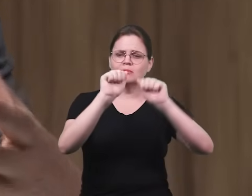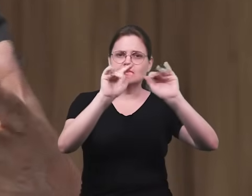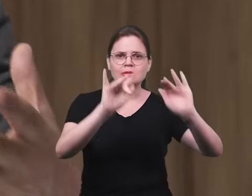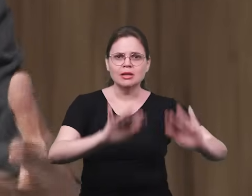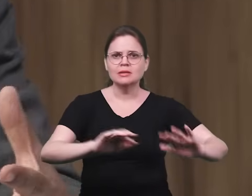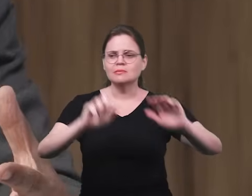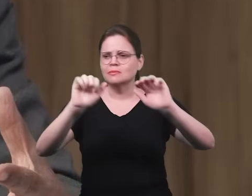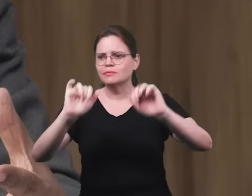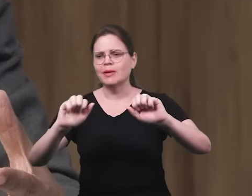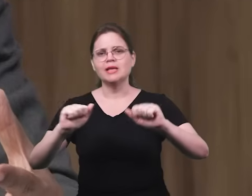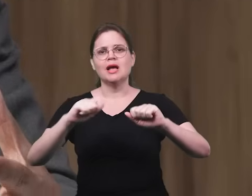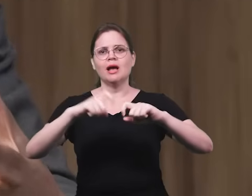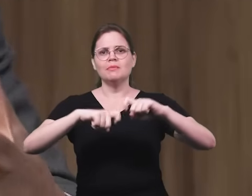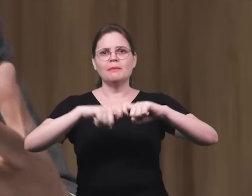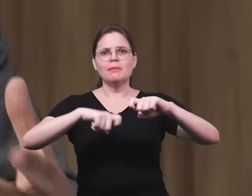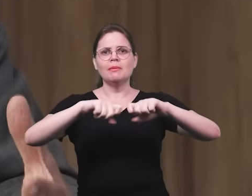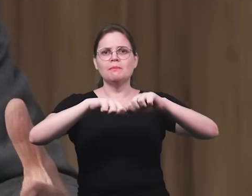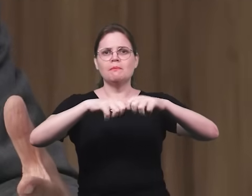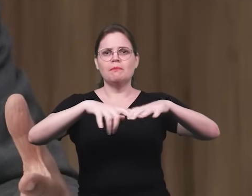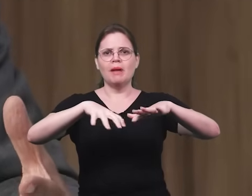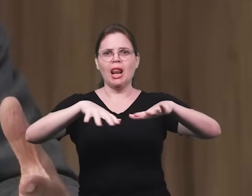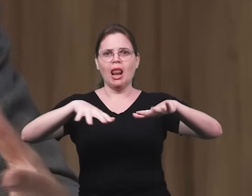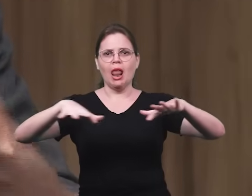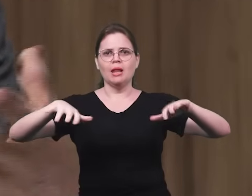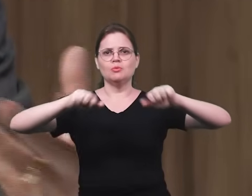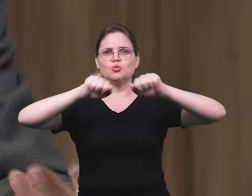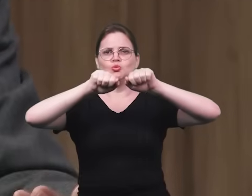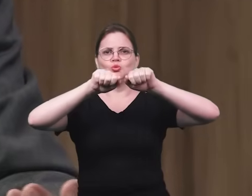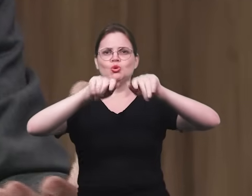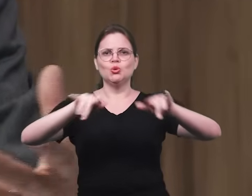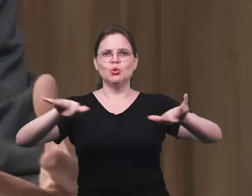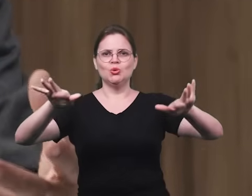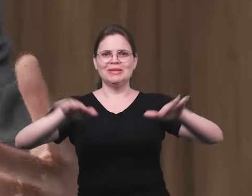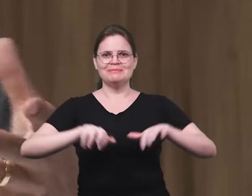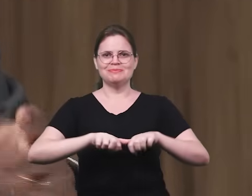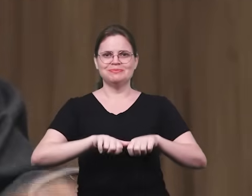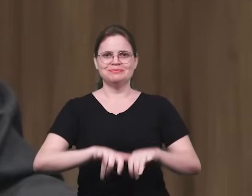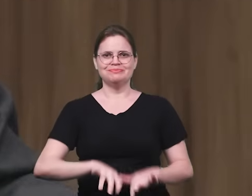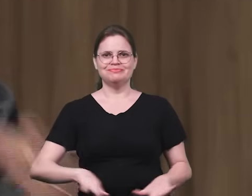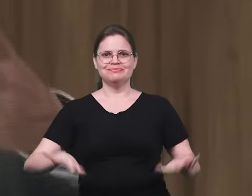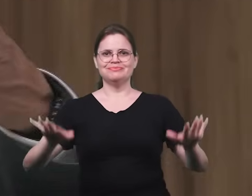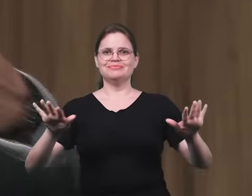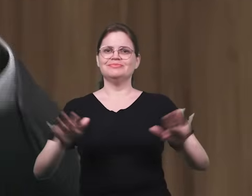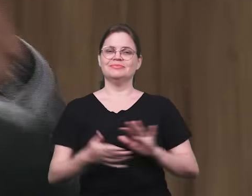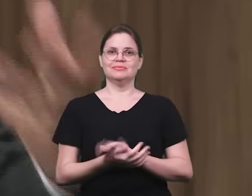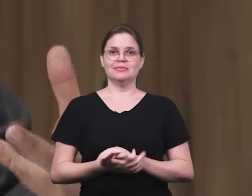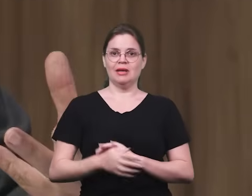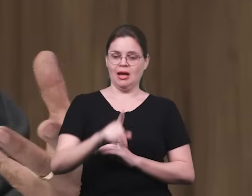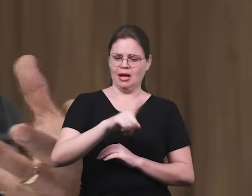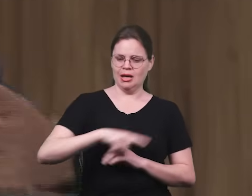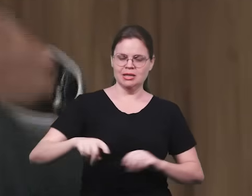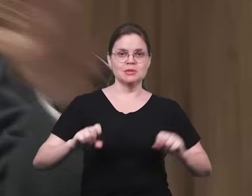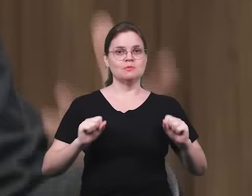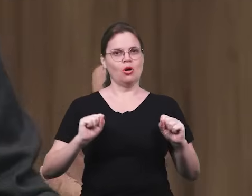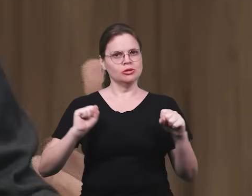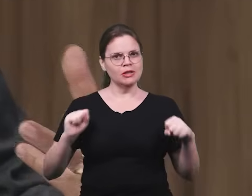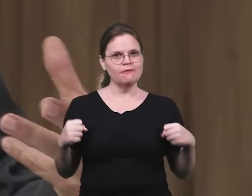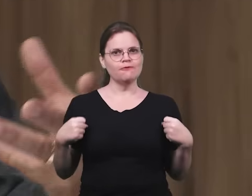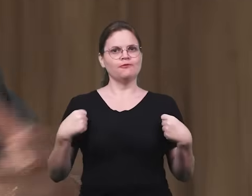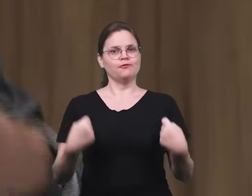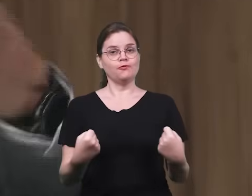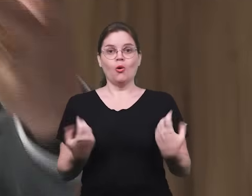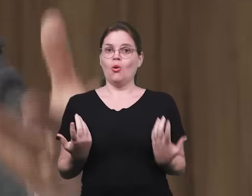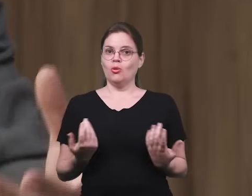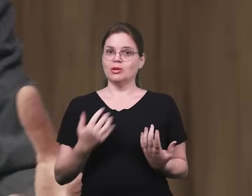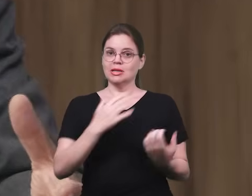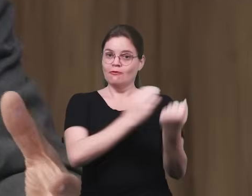em conceder a esses animais, a esses seres que foram criados, a força, a vitalidade,